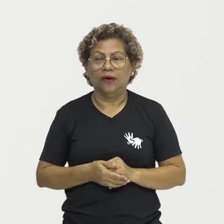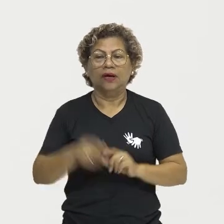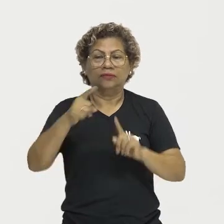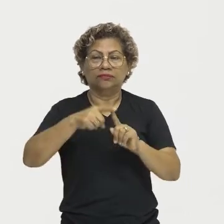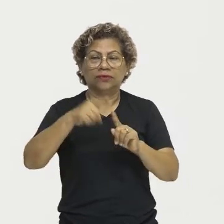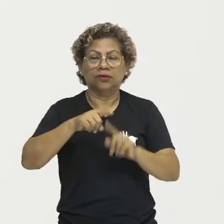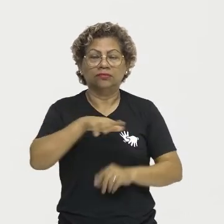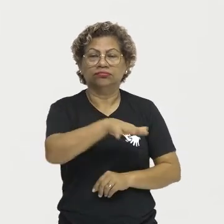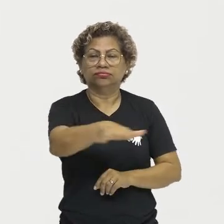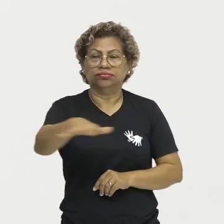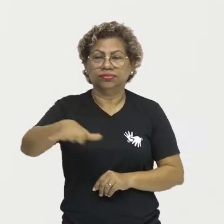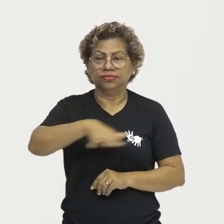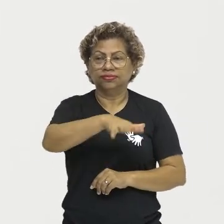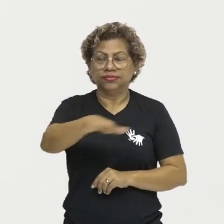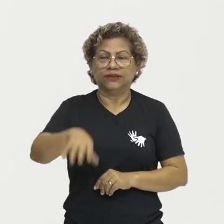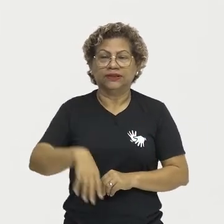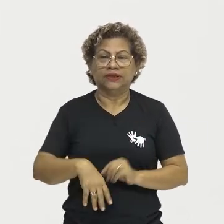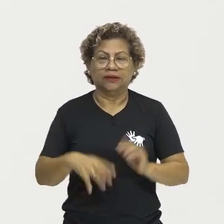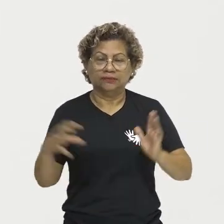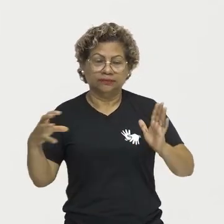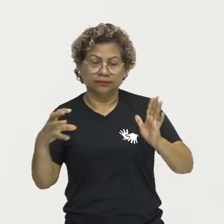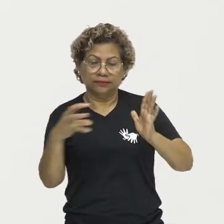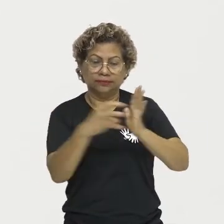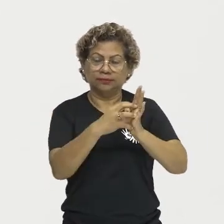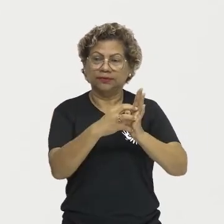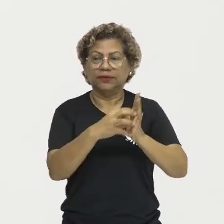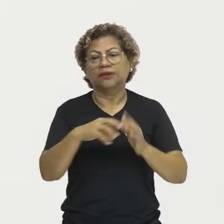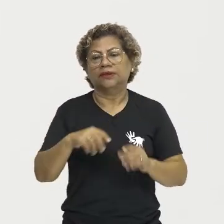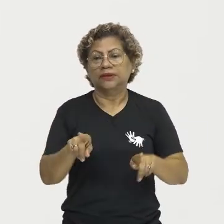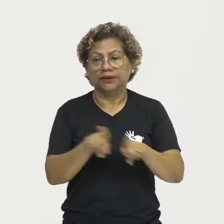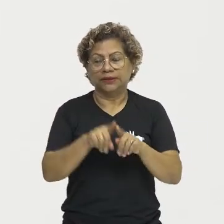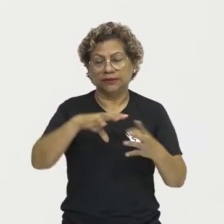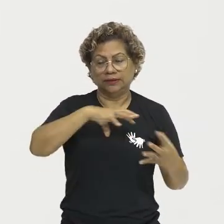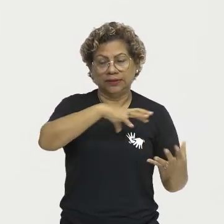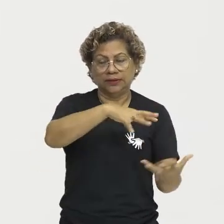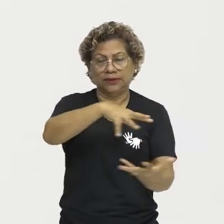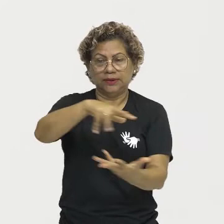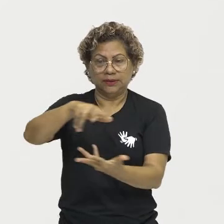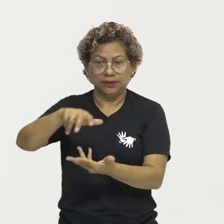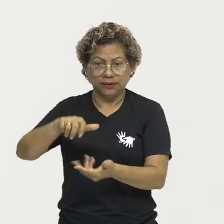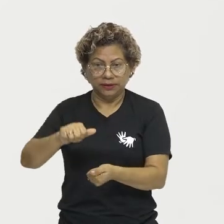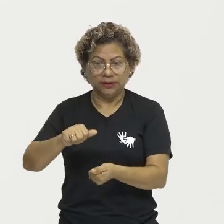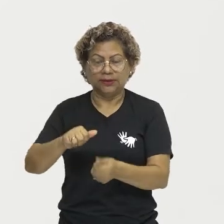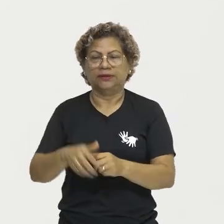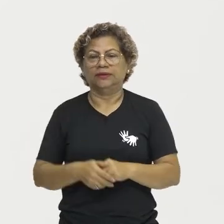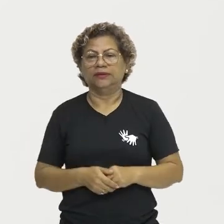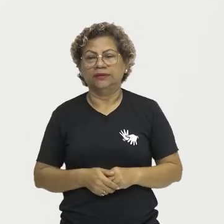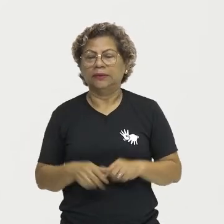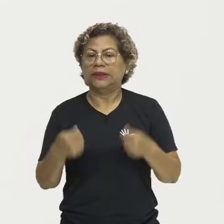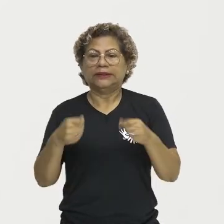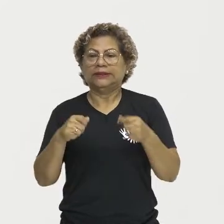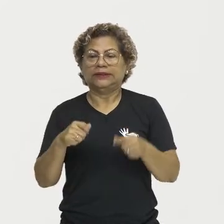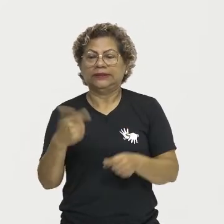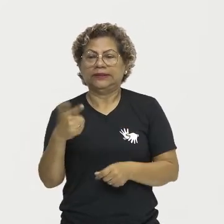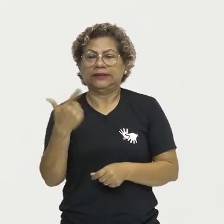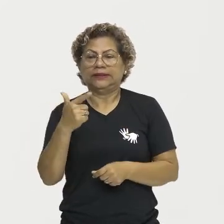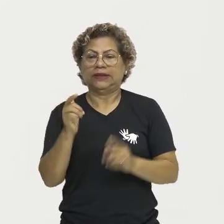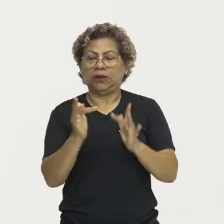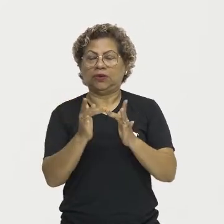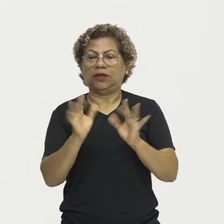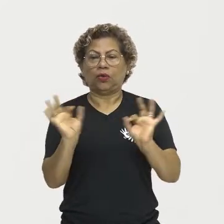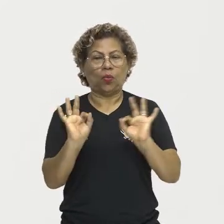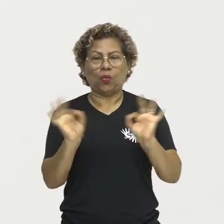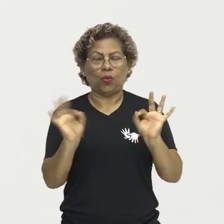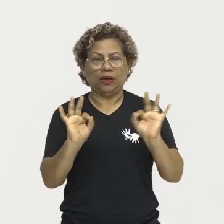distância, como a força da gravidade da Terra, por exemplo, é uma força de campo. Não precisa ter contato físico para que exista